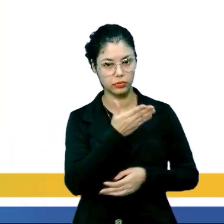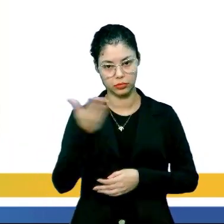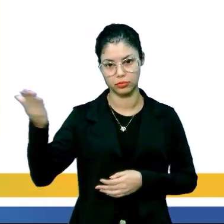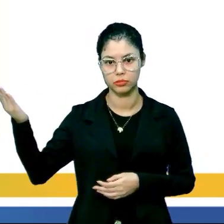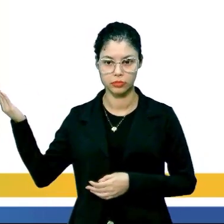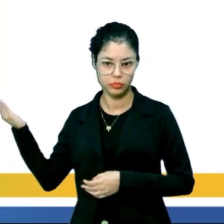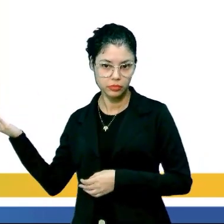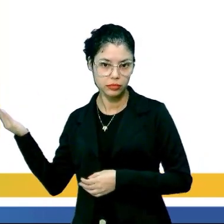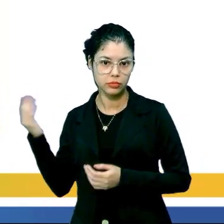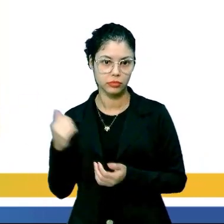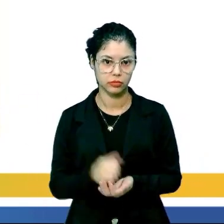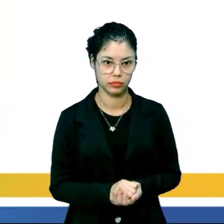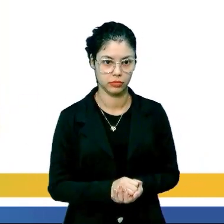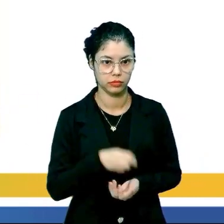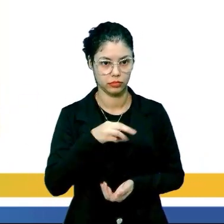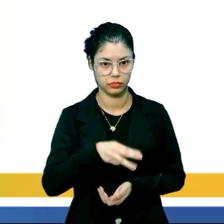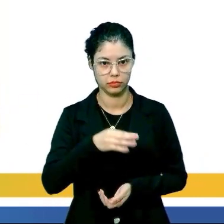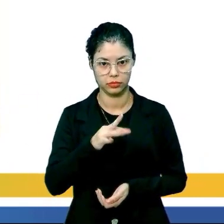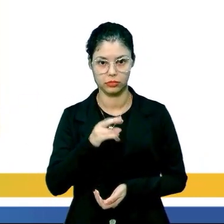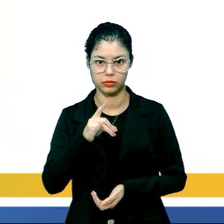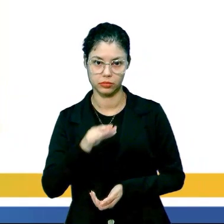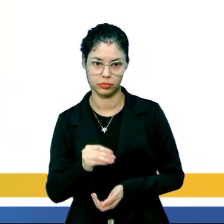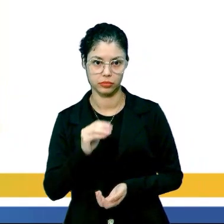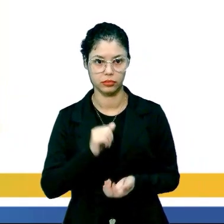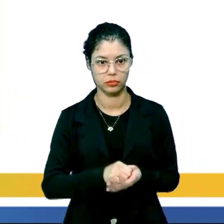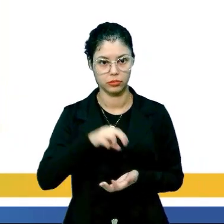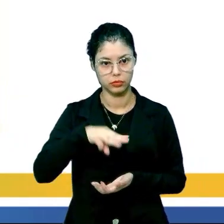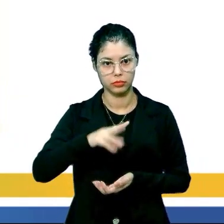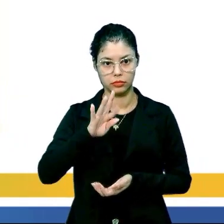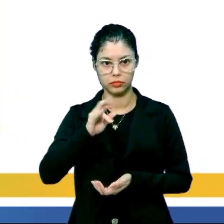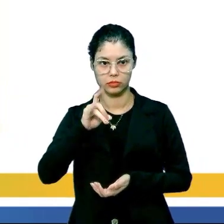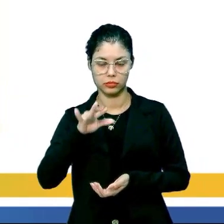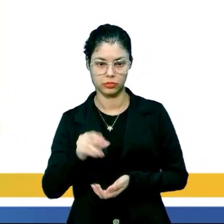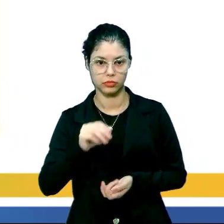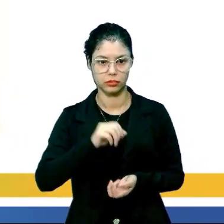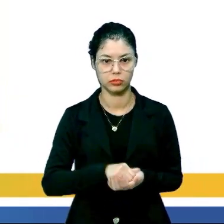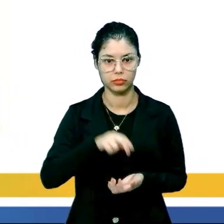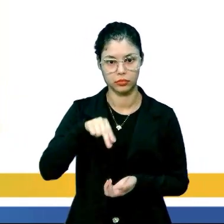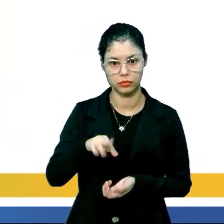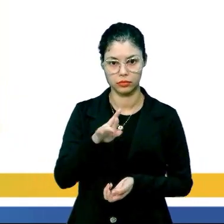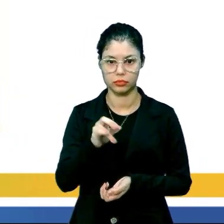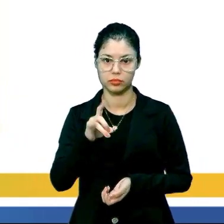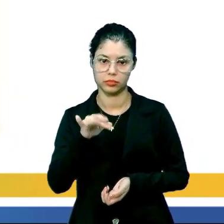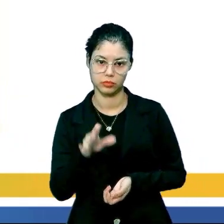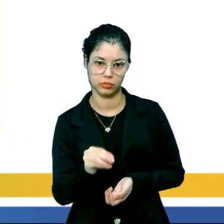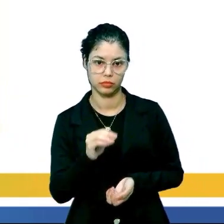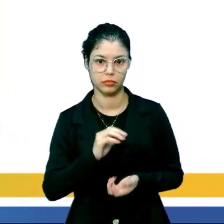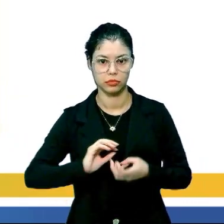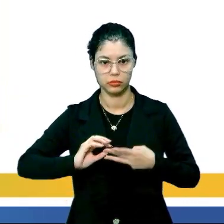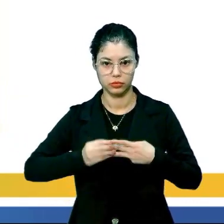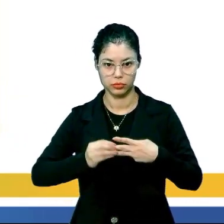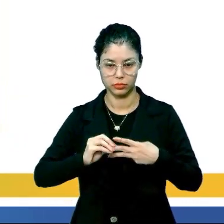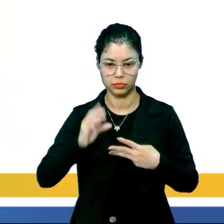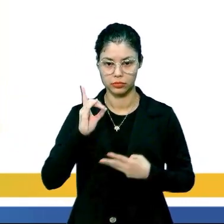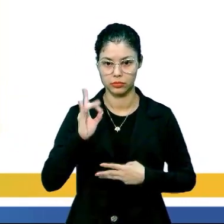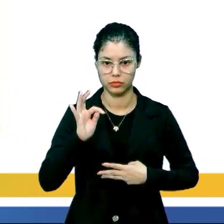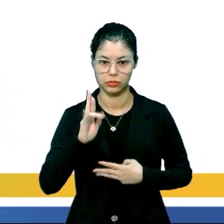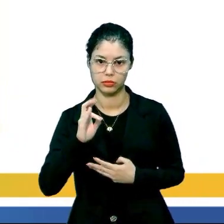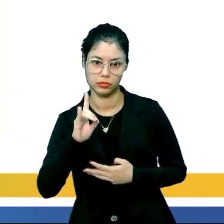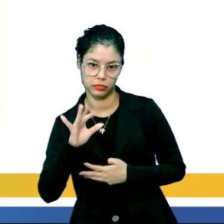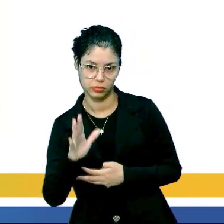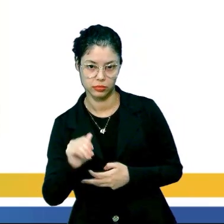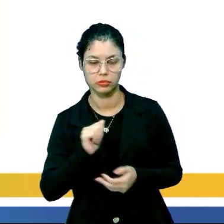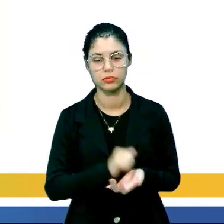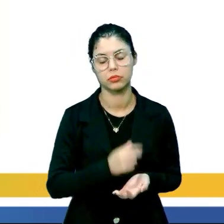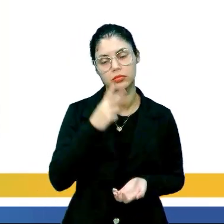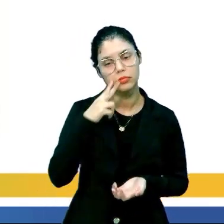ó, mastócitos, macrófago, neutrófilos, célula dendrítica, tá?